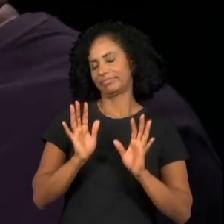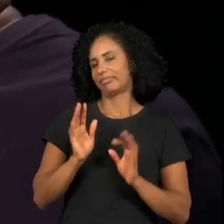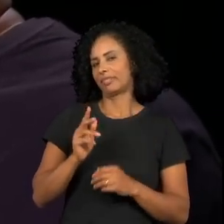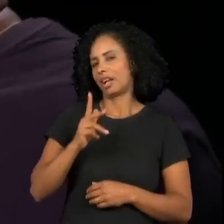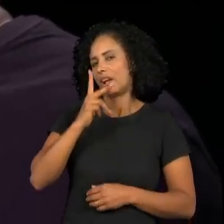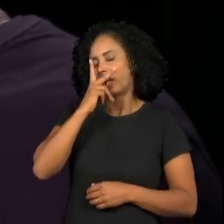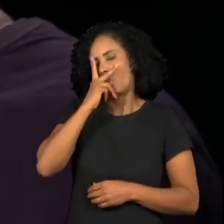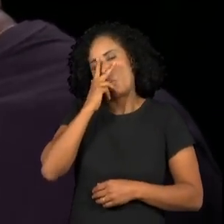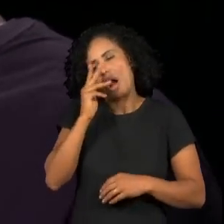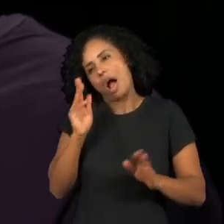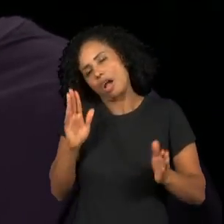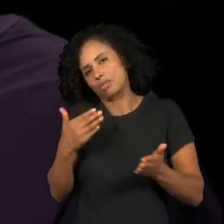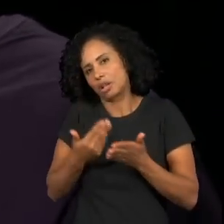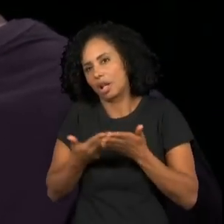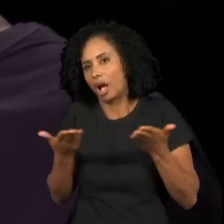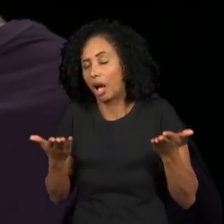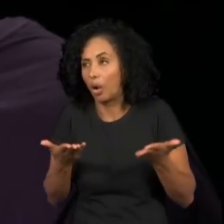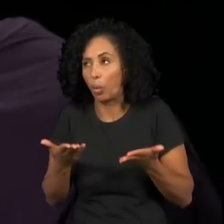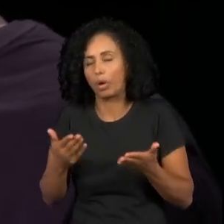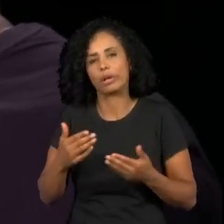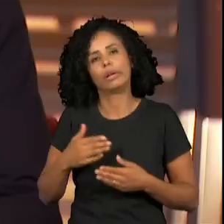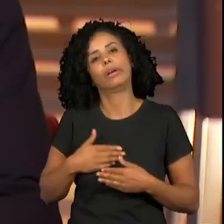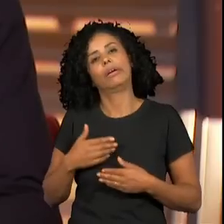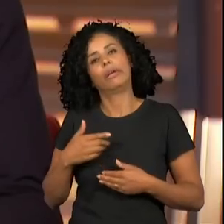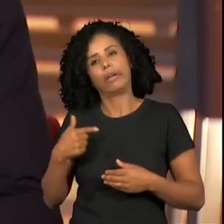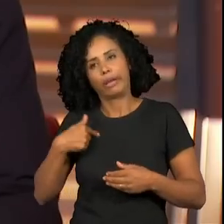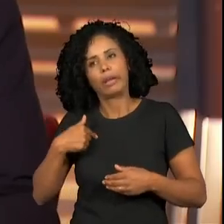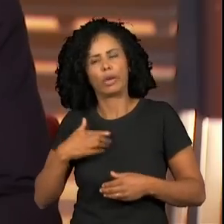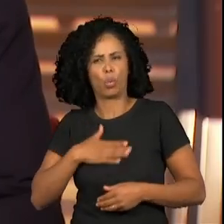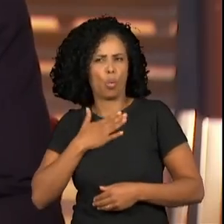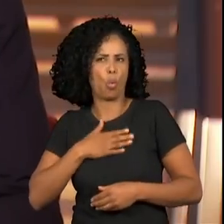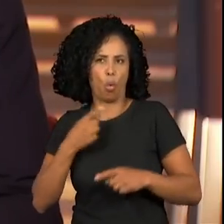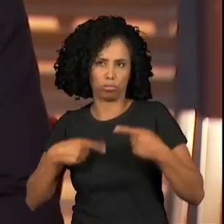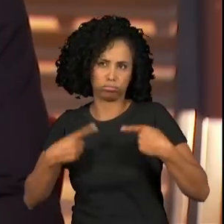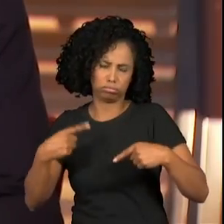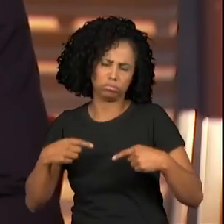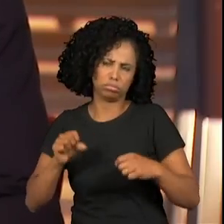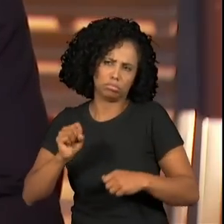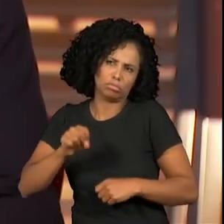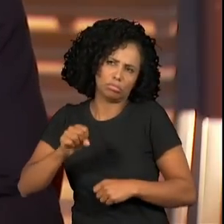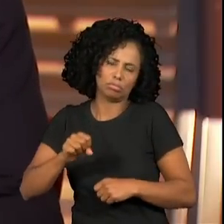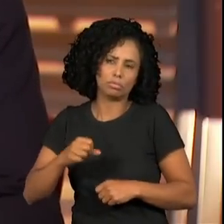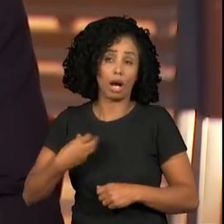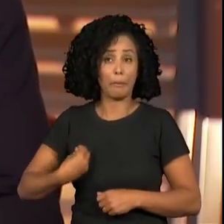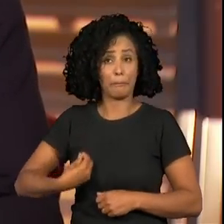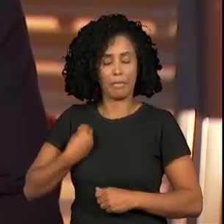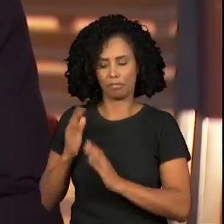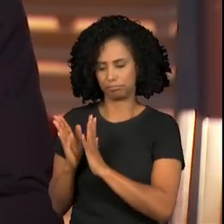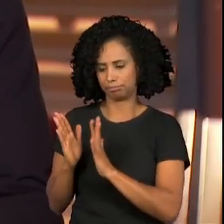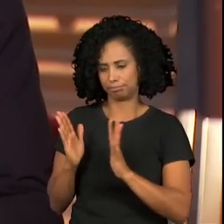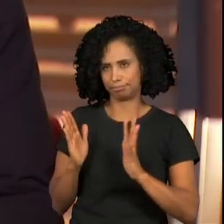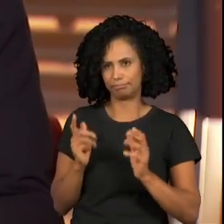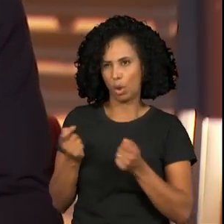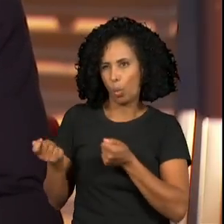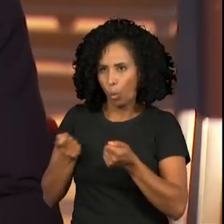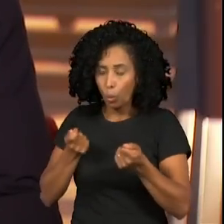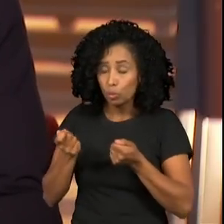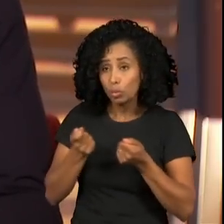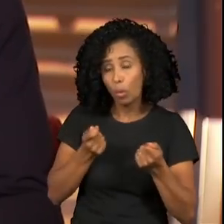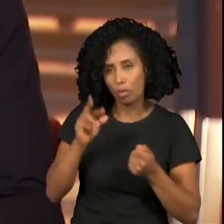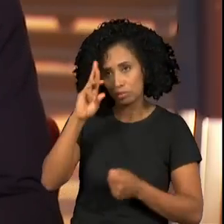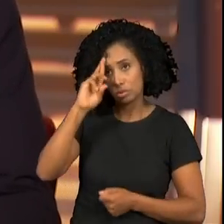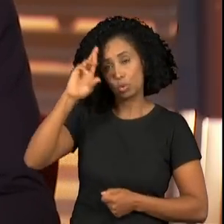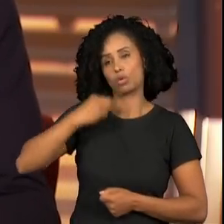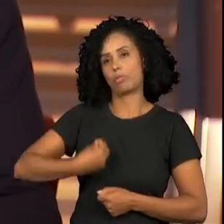Descarto completamente, porque eu gosto muito de política. Hoje eu gerencio minha própria carreira, sou dono do meu próprio negócio, dono